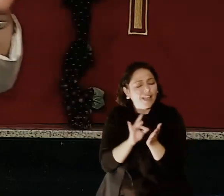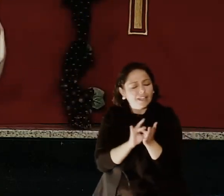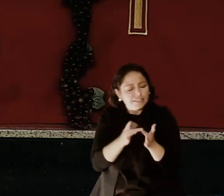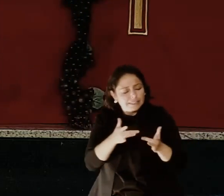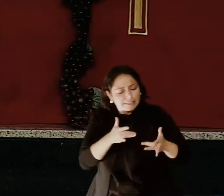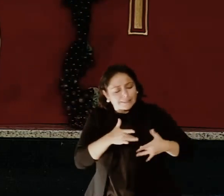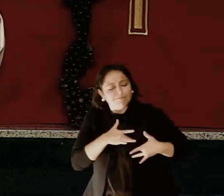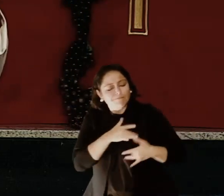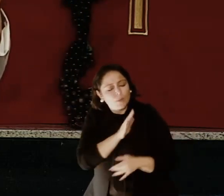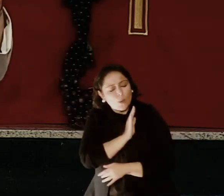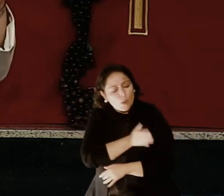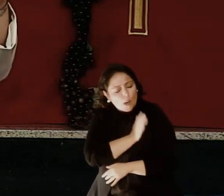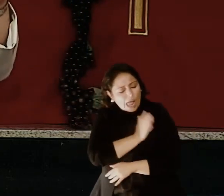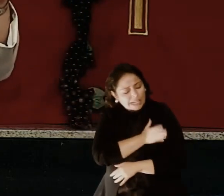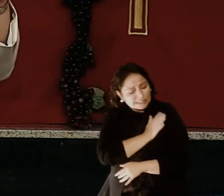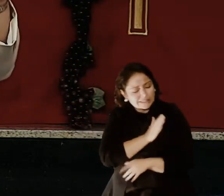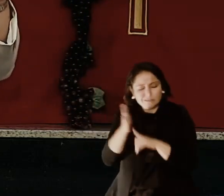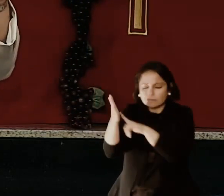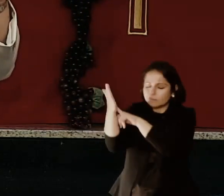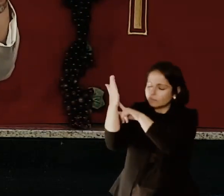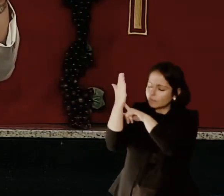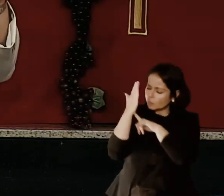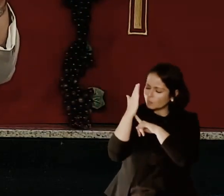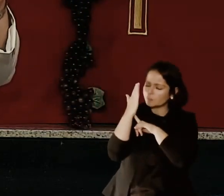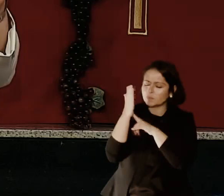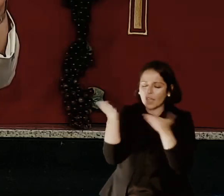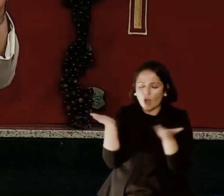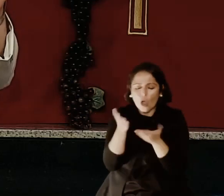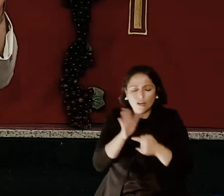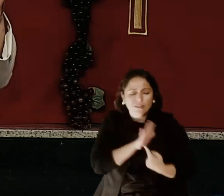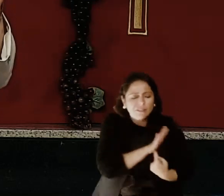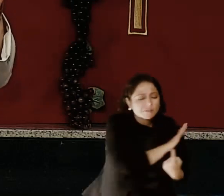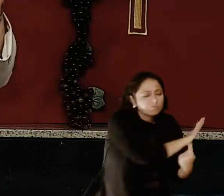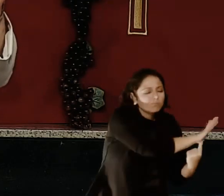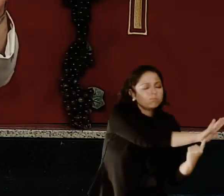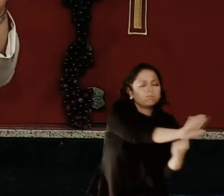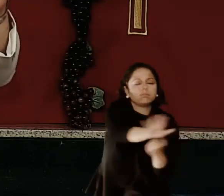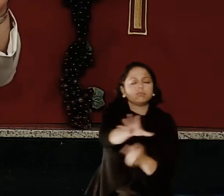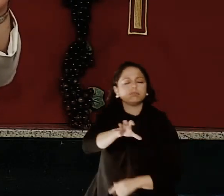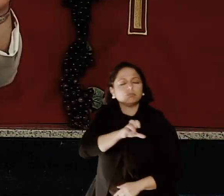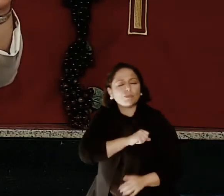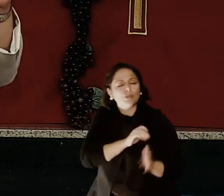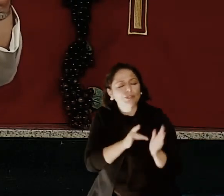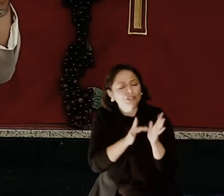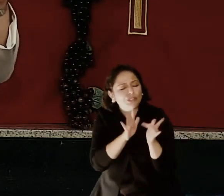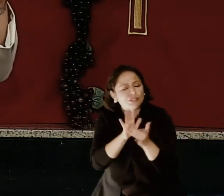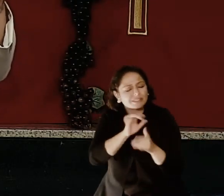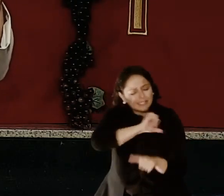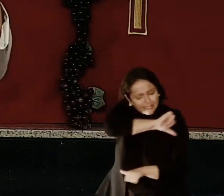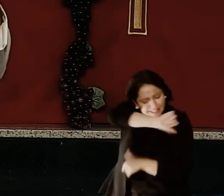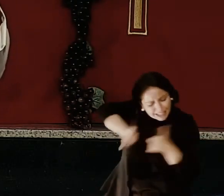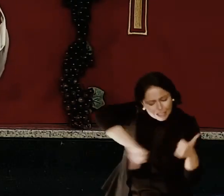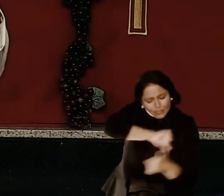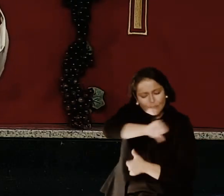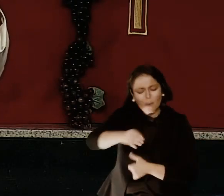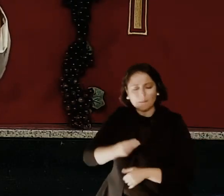toca, ó Deus, e se manifesta sobre eles agora a palavra do Senhor. Das trevas para a